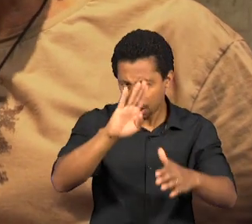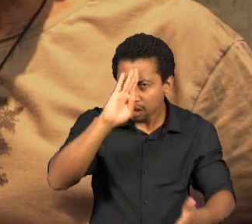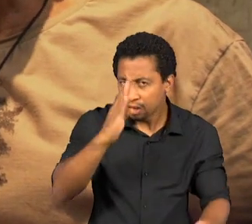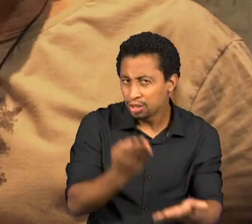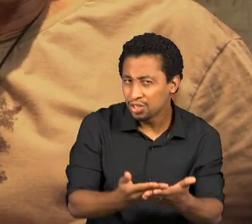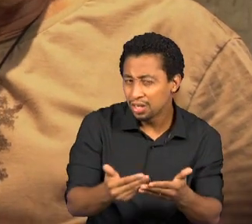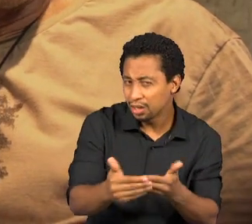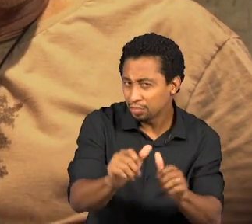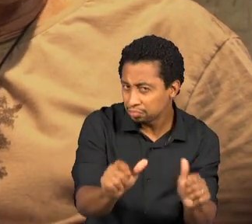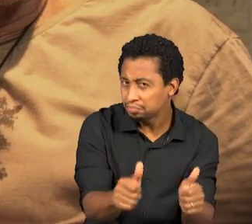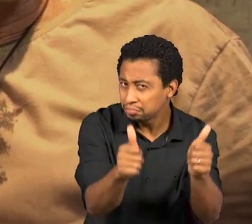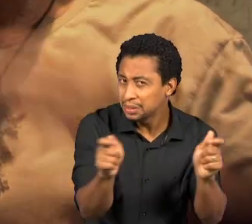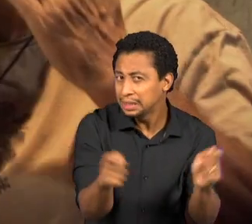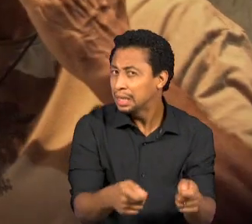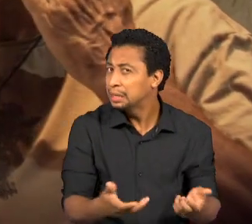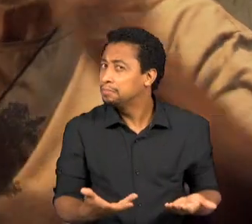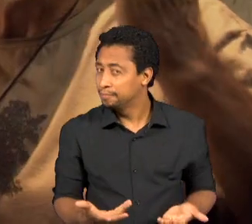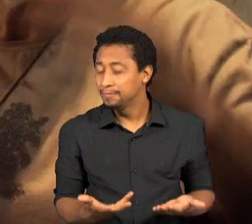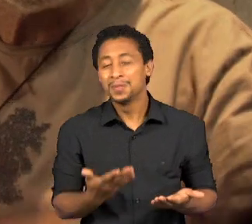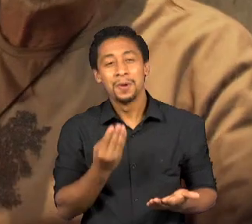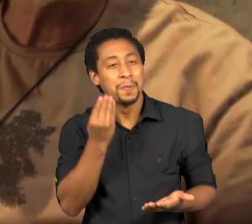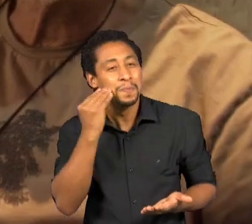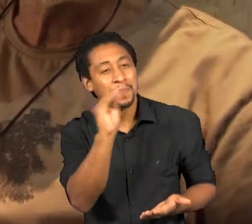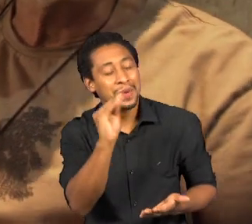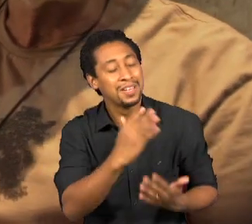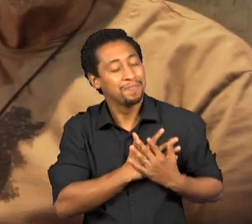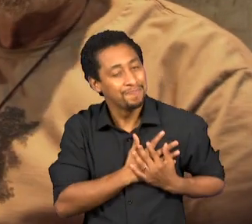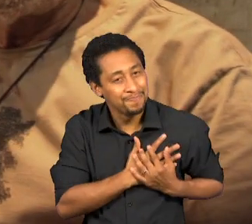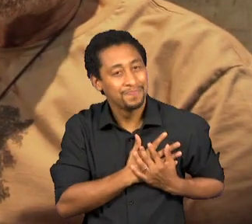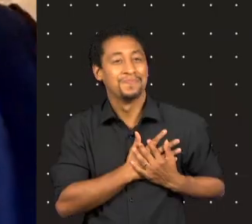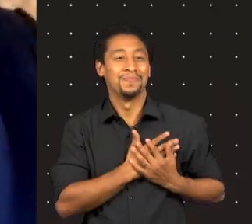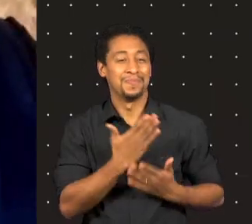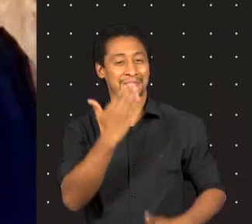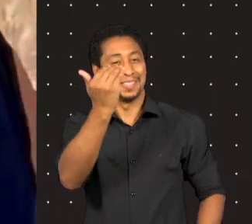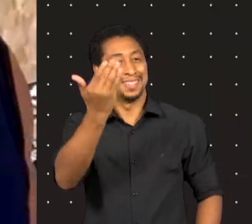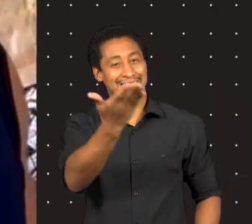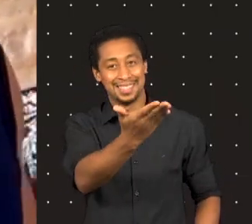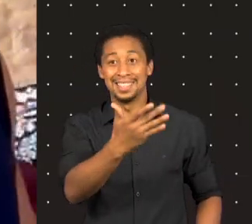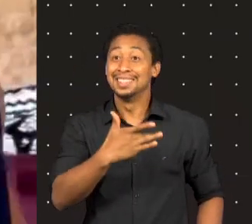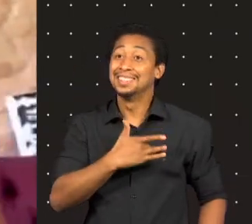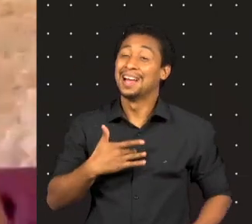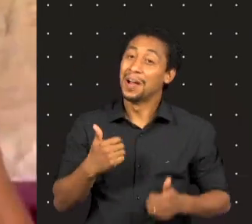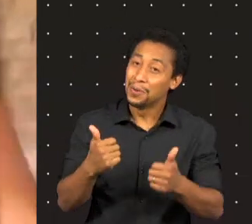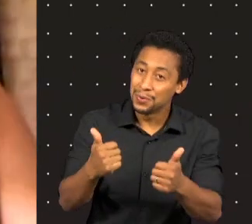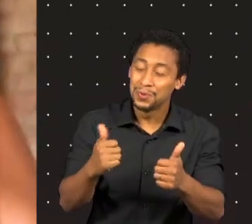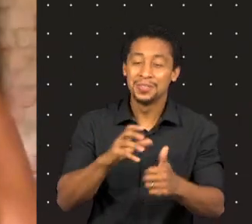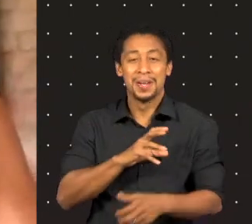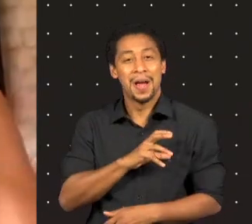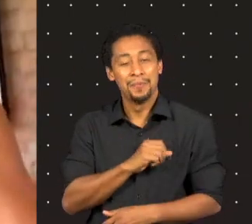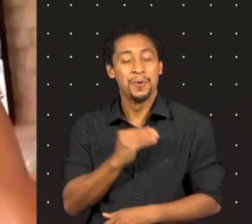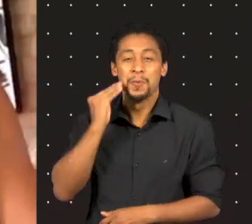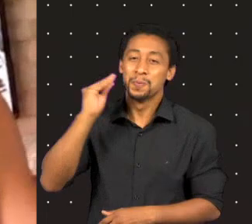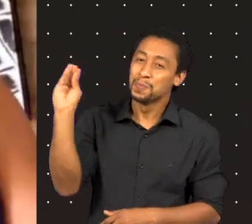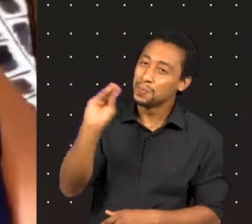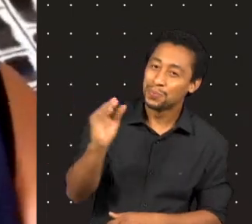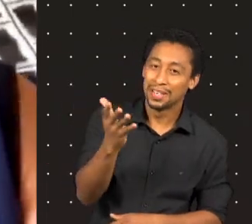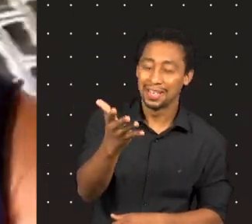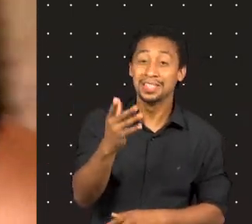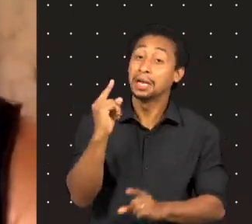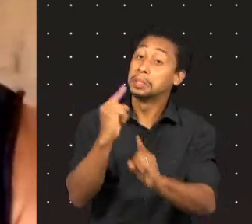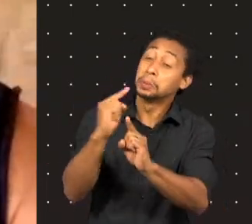Um beijo enorme no coração. Sucesso! Saúde, amor. Um beijo bem grande e até